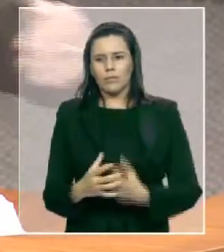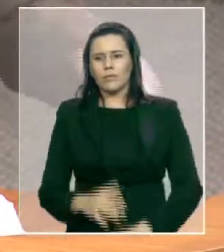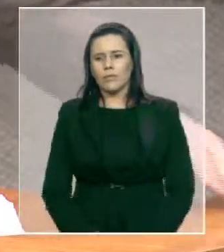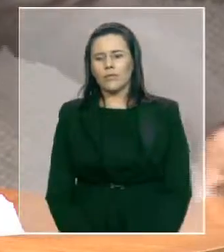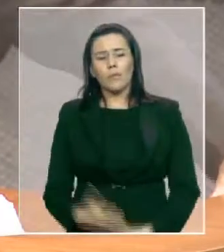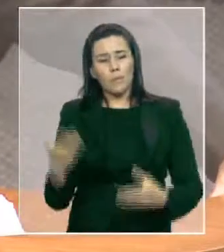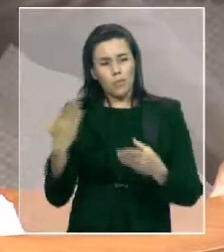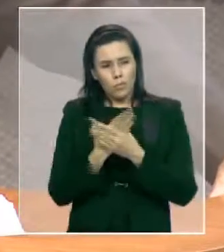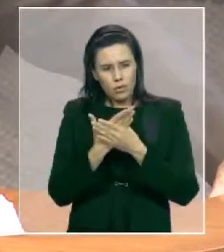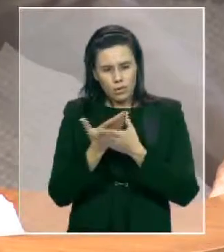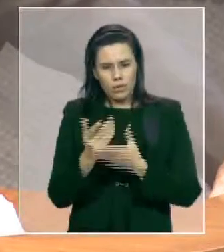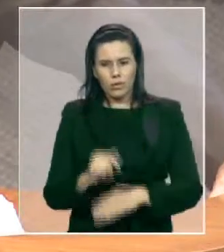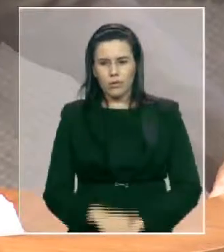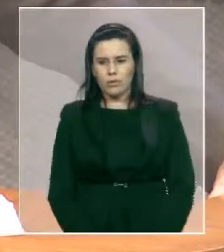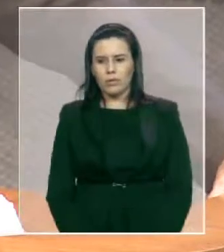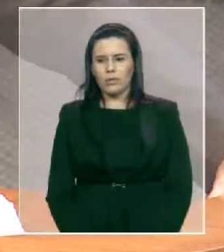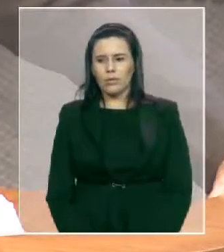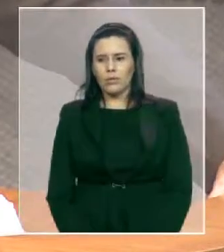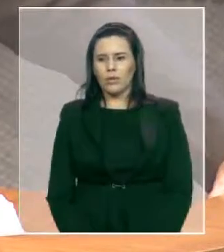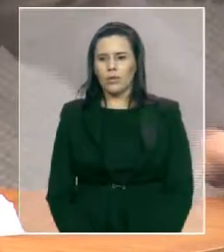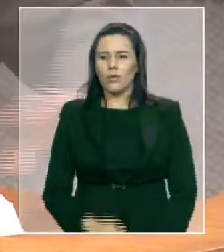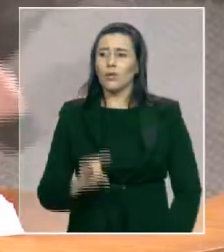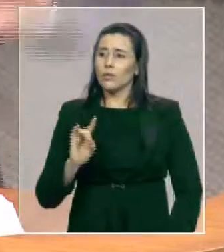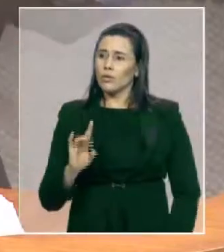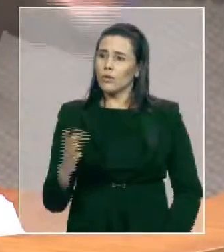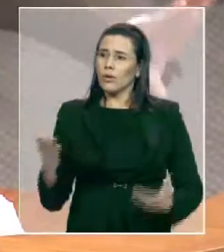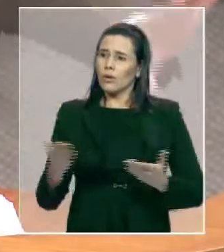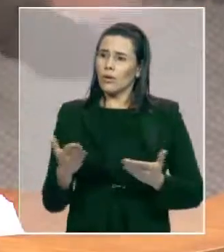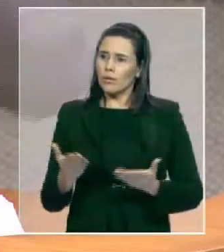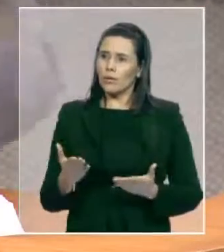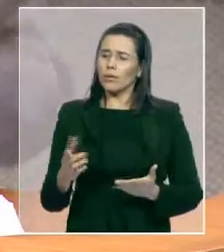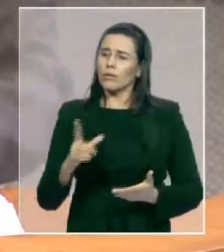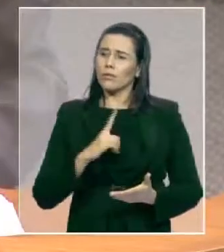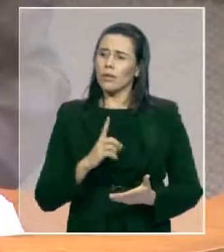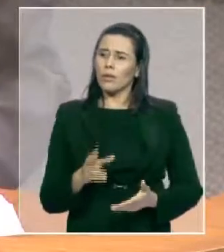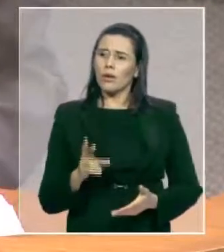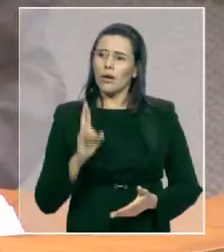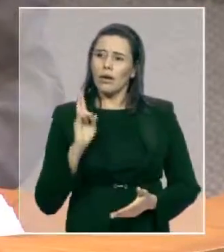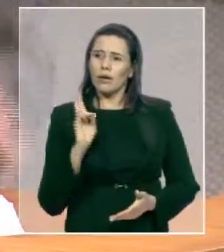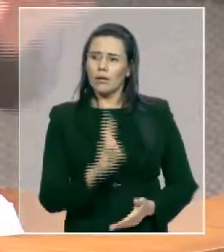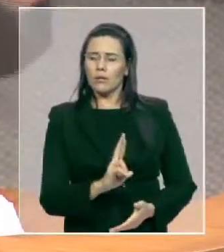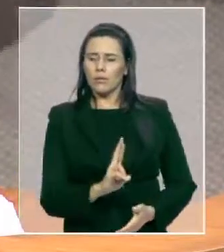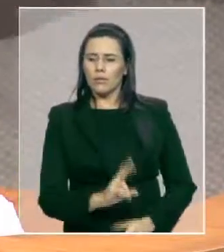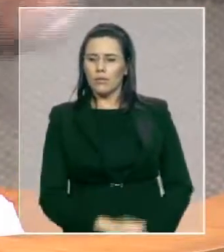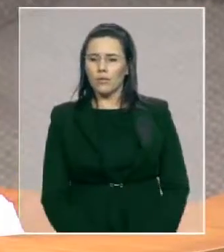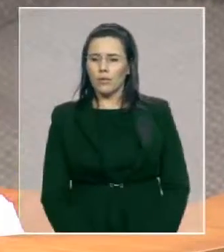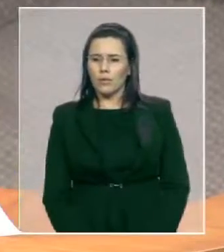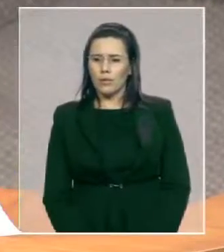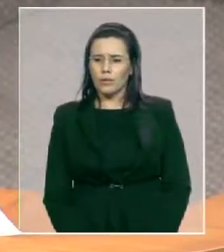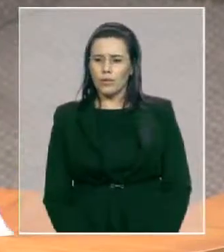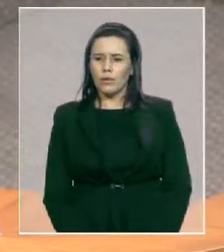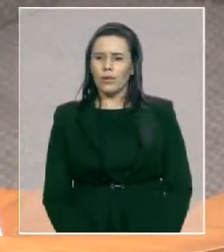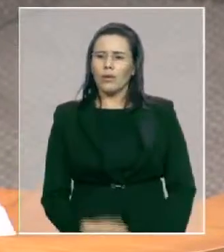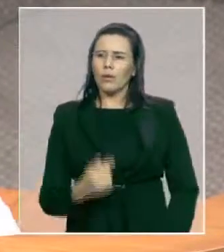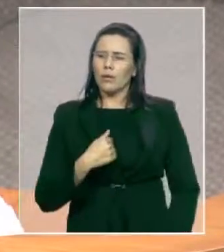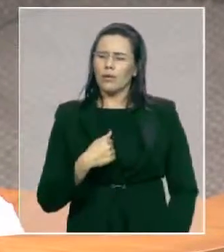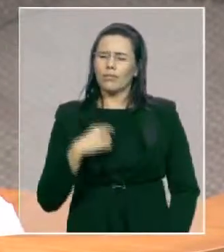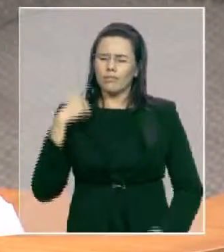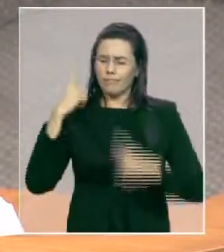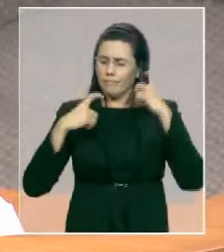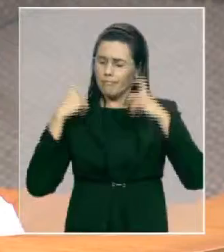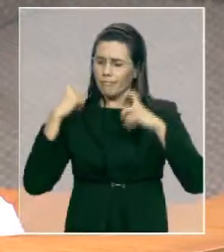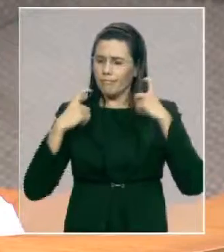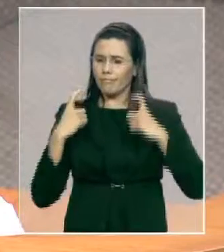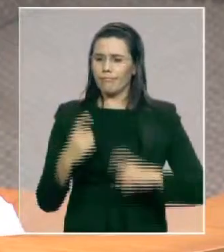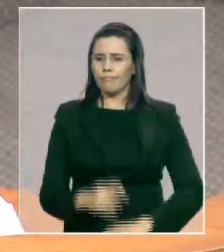agora, no mérito, ele perdeu a liminar. Então, não é fato passado, não é da agora. Mas a minha preocupação maior, presidente, e